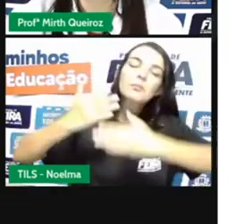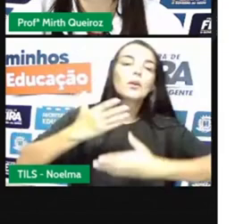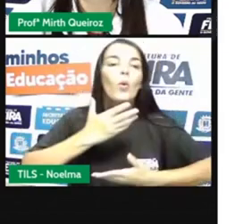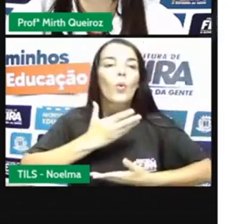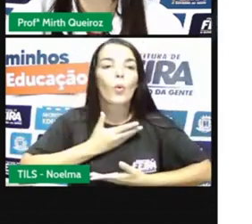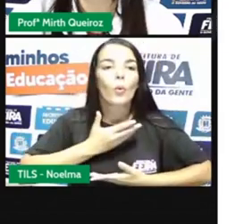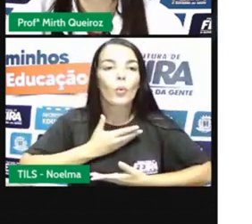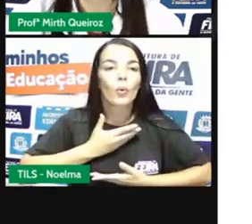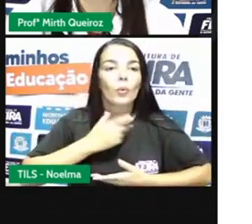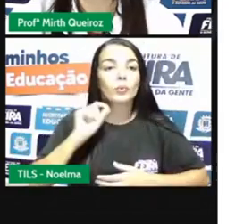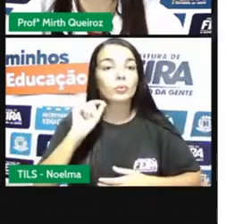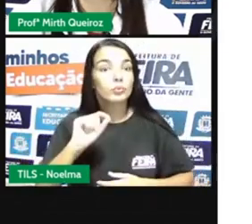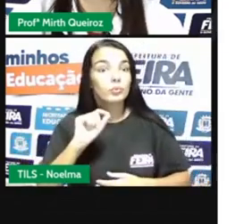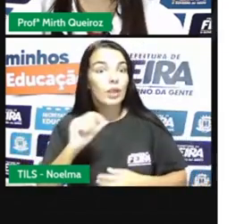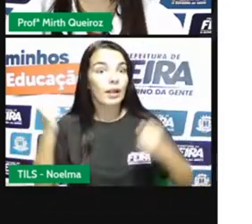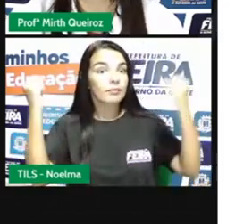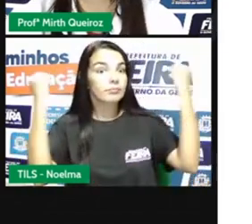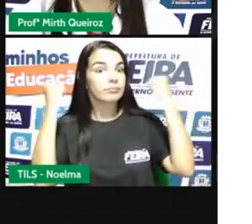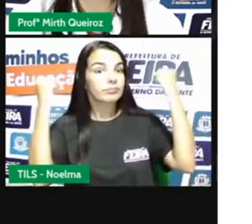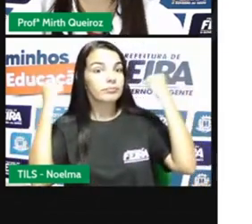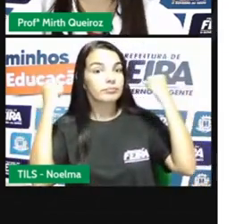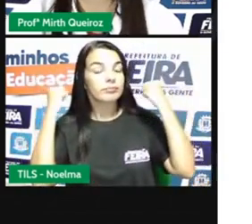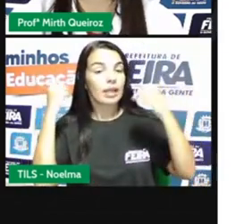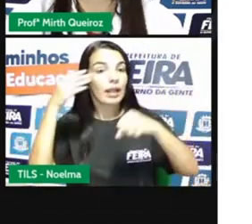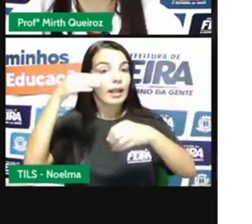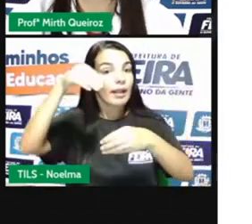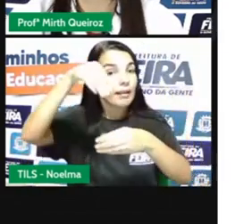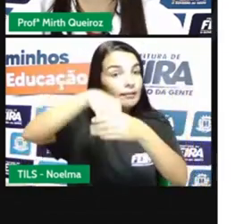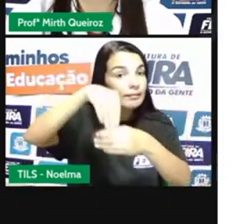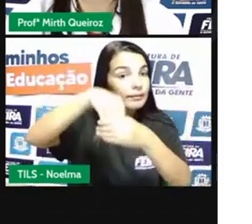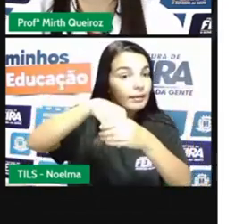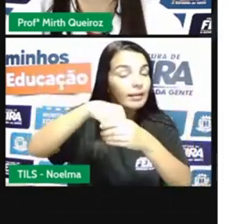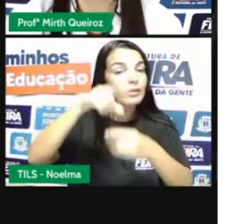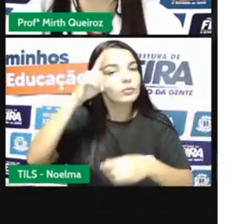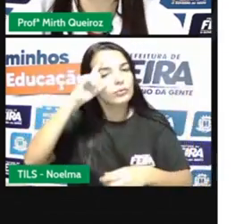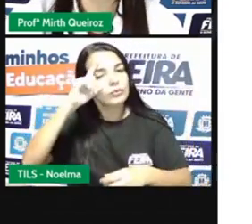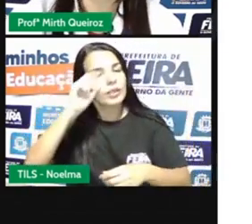exercícios físicos começam a ser inseridos na rotina,